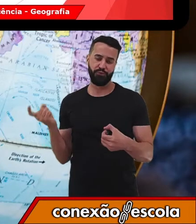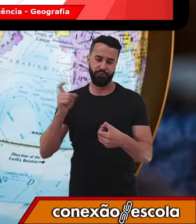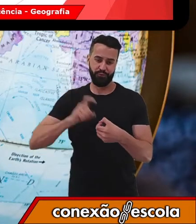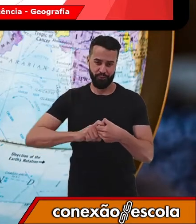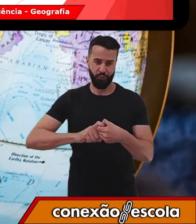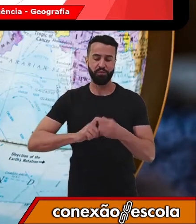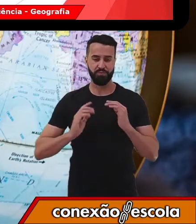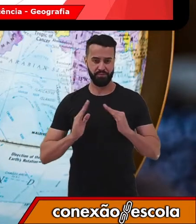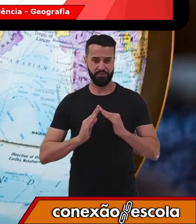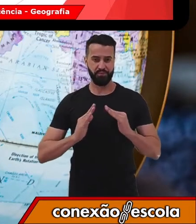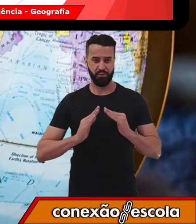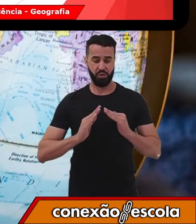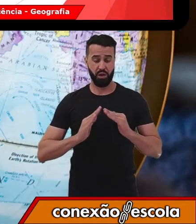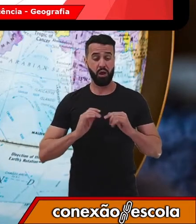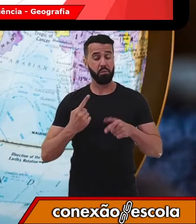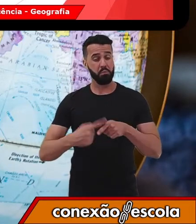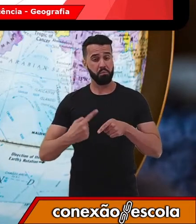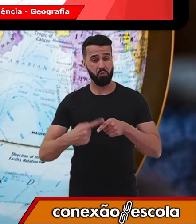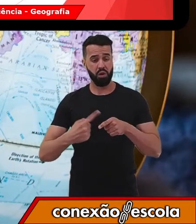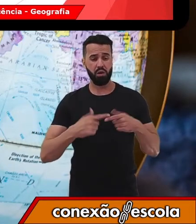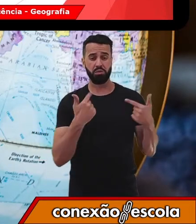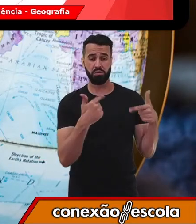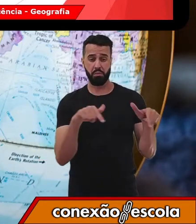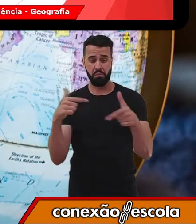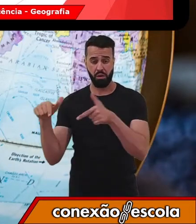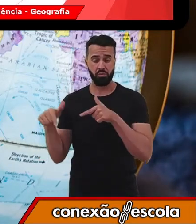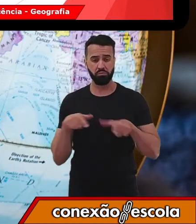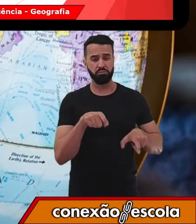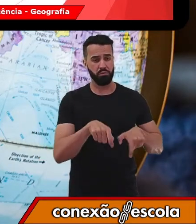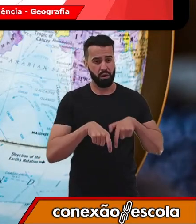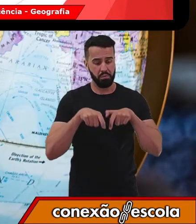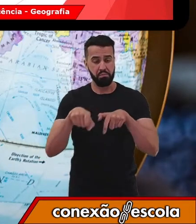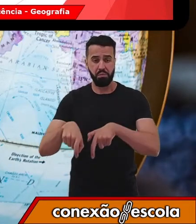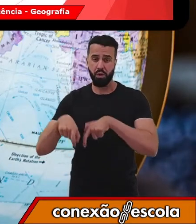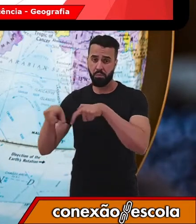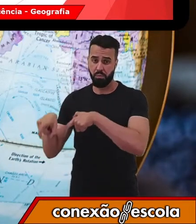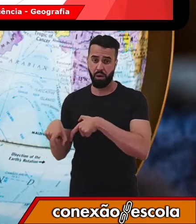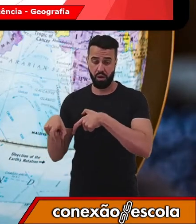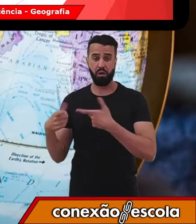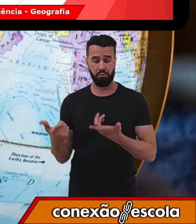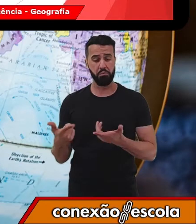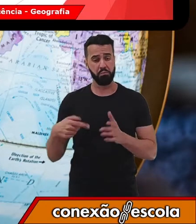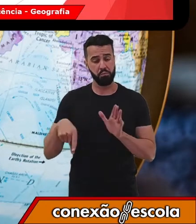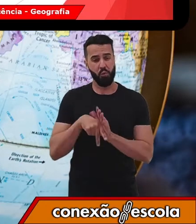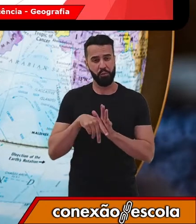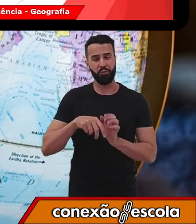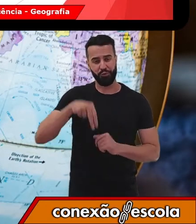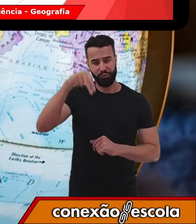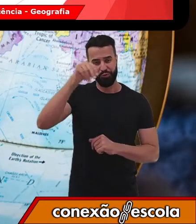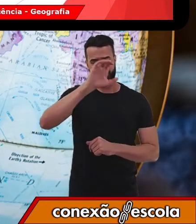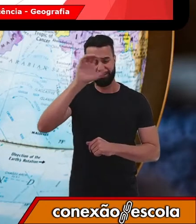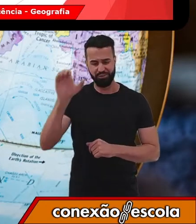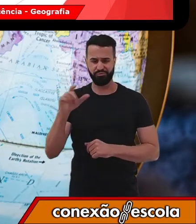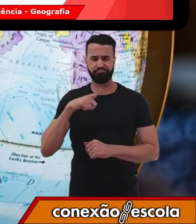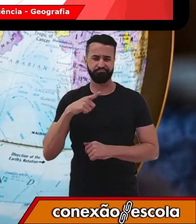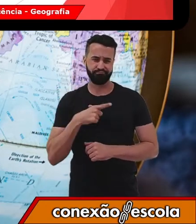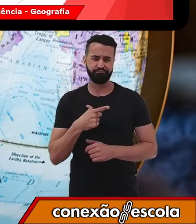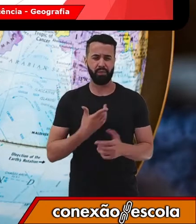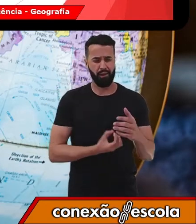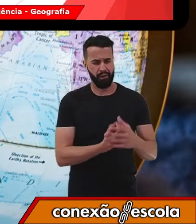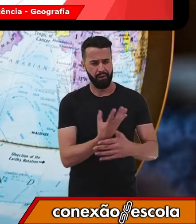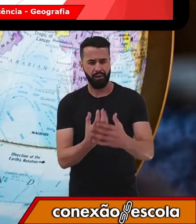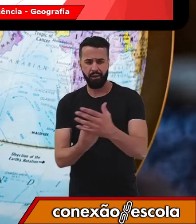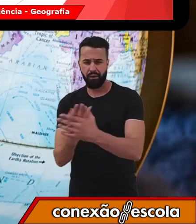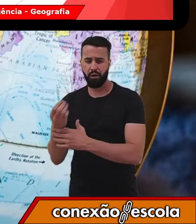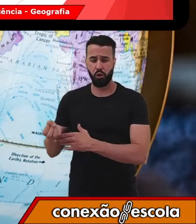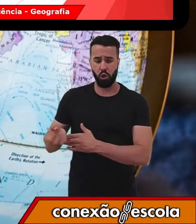da intensificação das atividades econômicas no interior do Nordeste, pela instalação aí de novas indústrias ou até